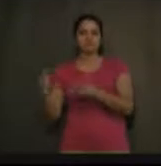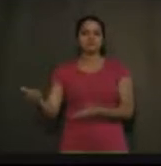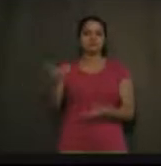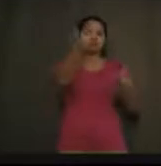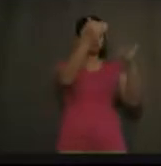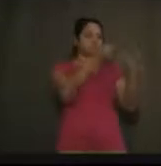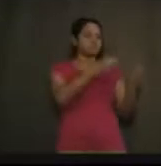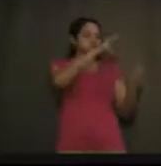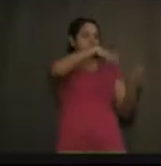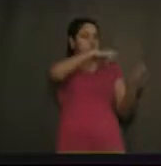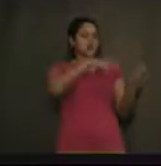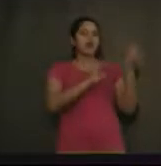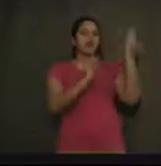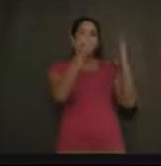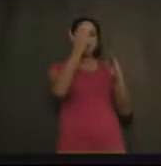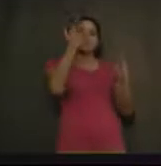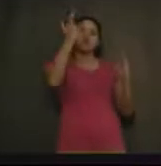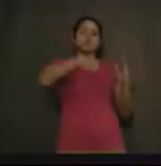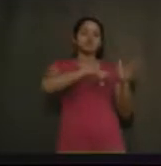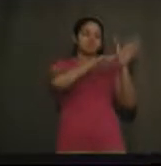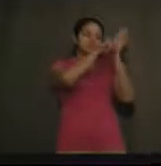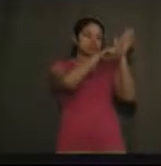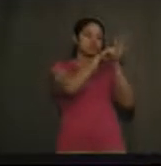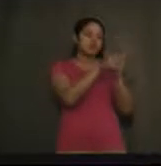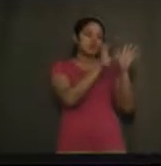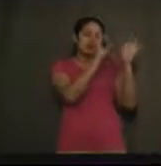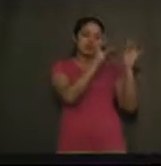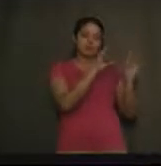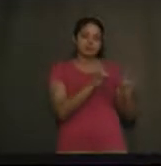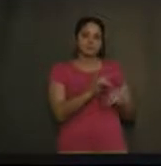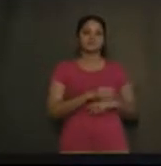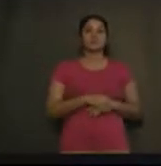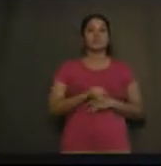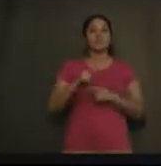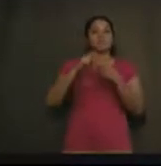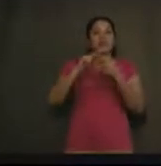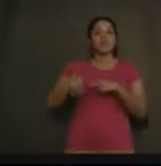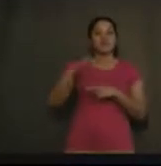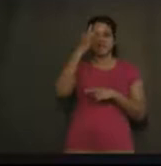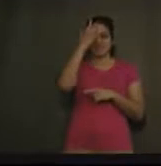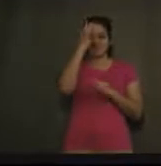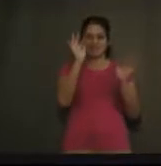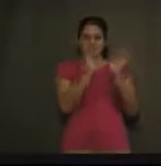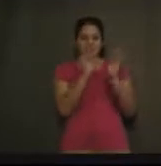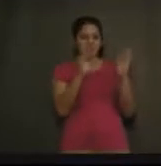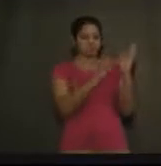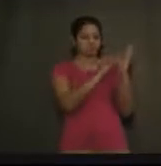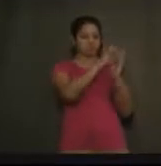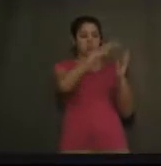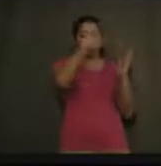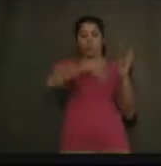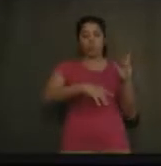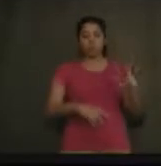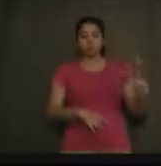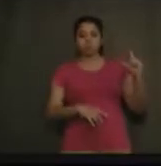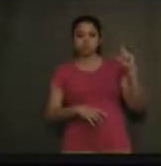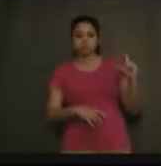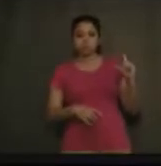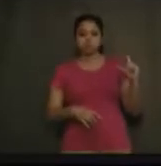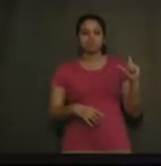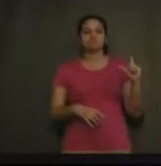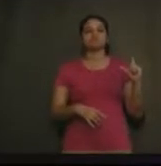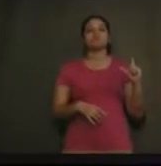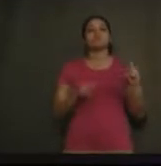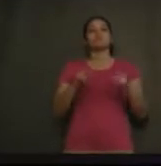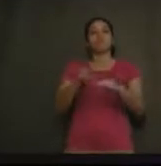Poincaré era muito conhecido por realmente não ser generoso com o leitor.